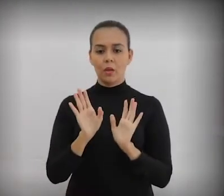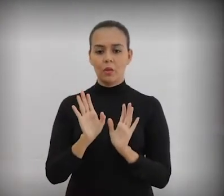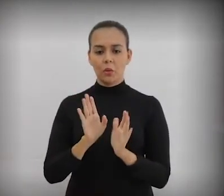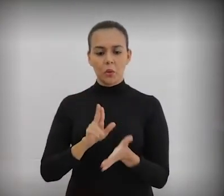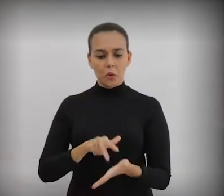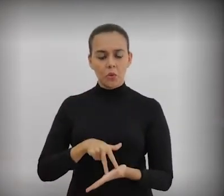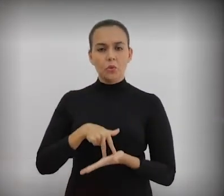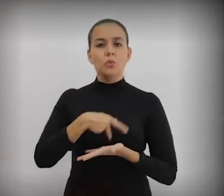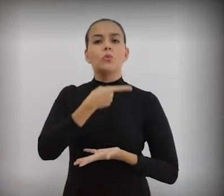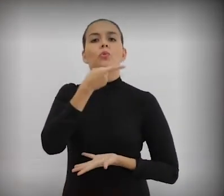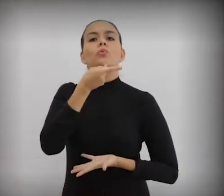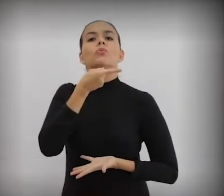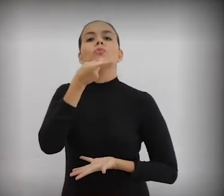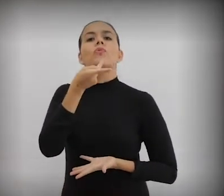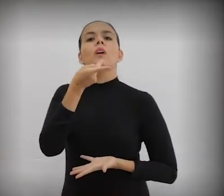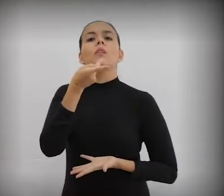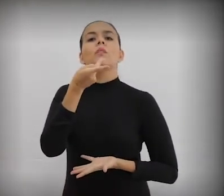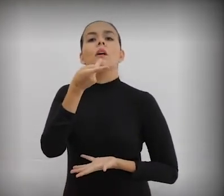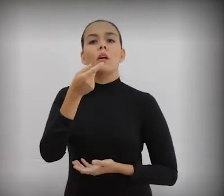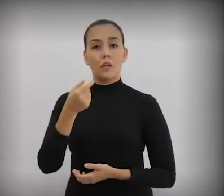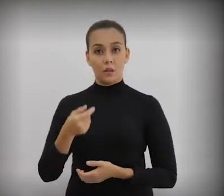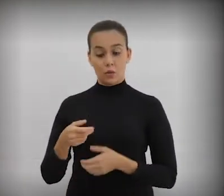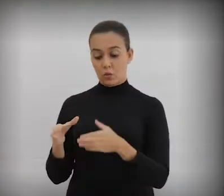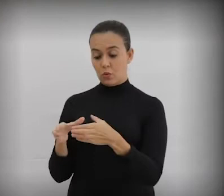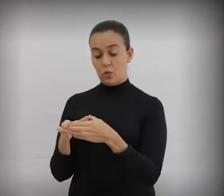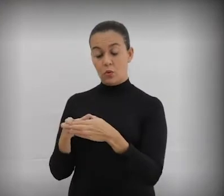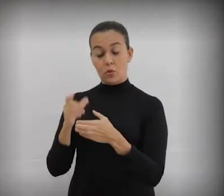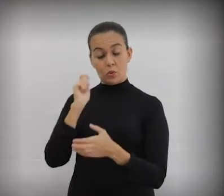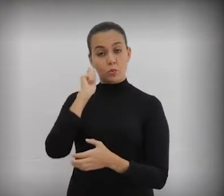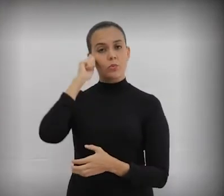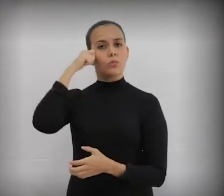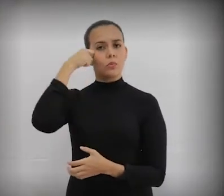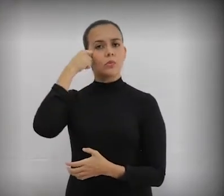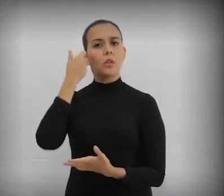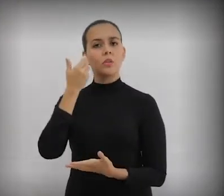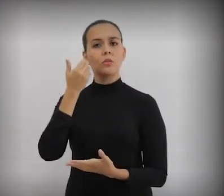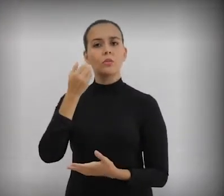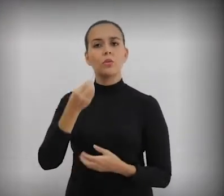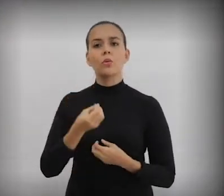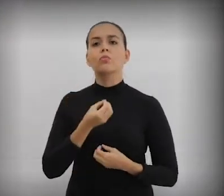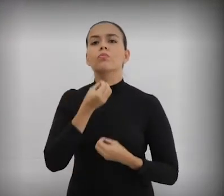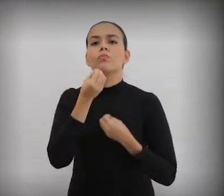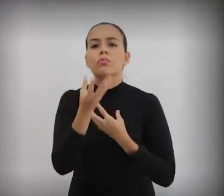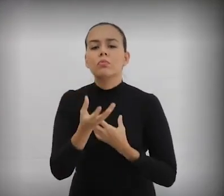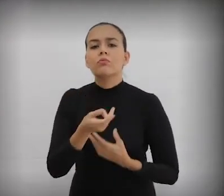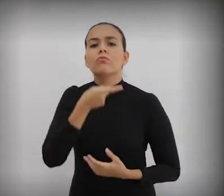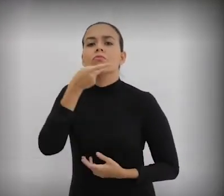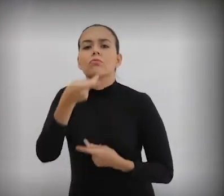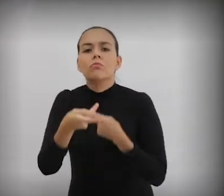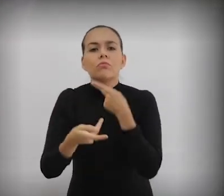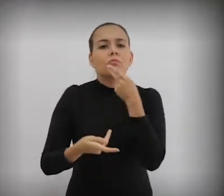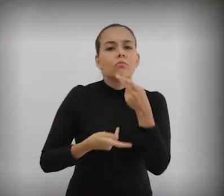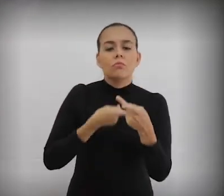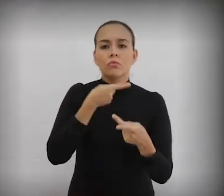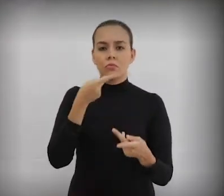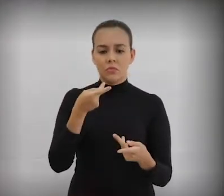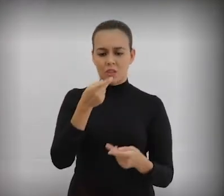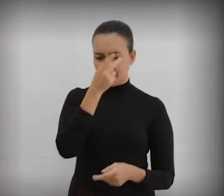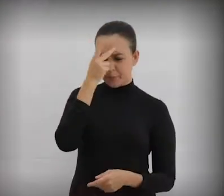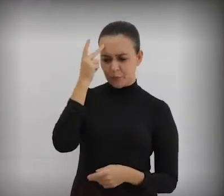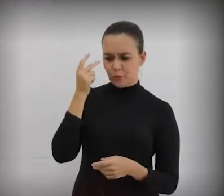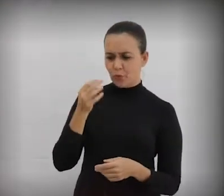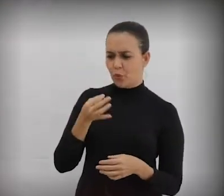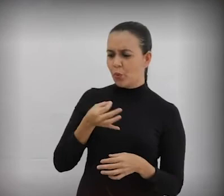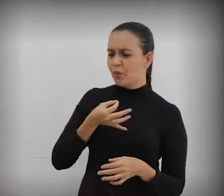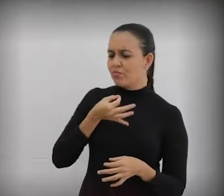né? Reivindicado pelo movimento negro, sobretudo, e que muita gente critica pelo fato de achar que isso significa